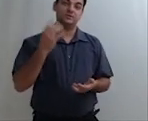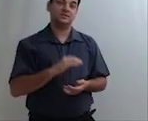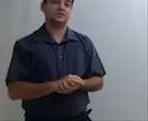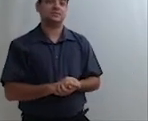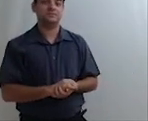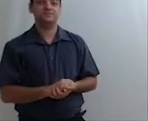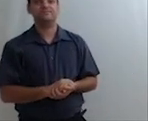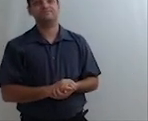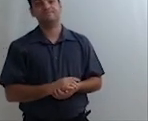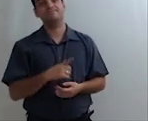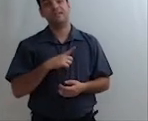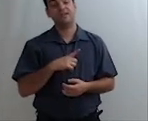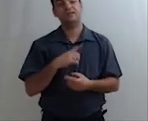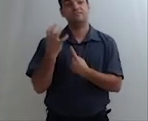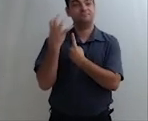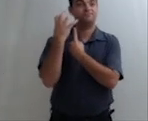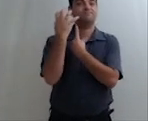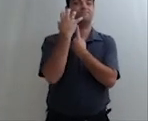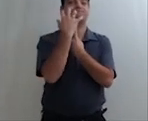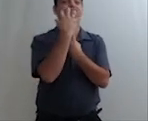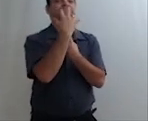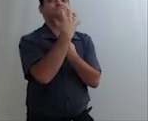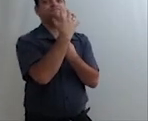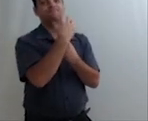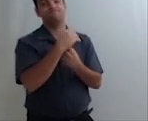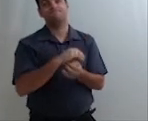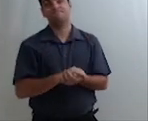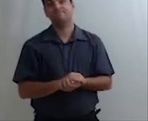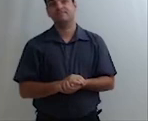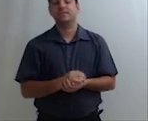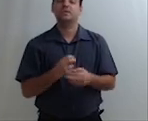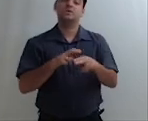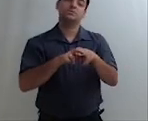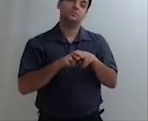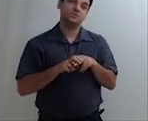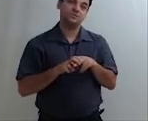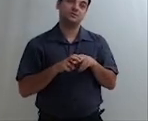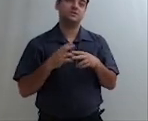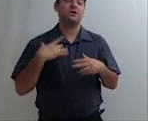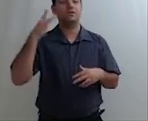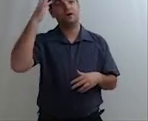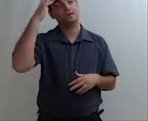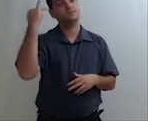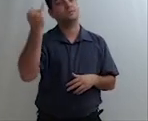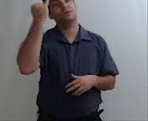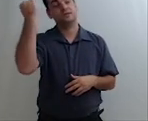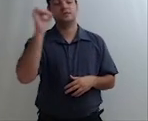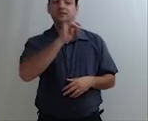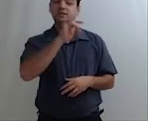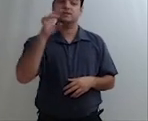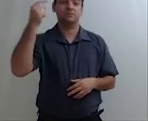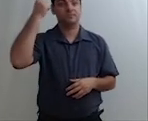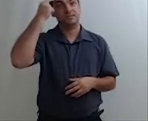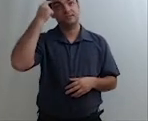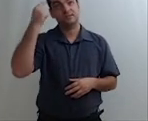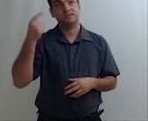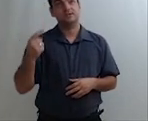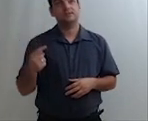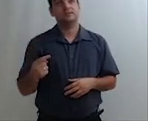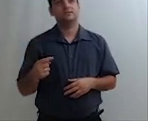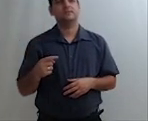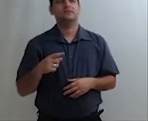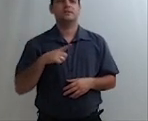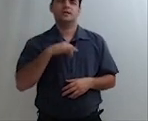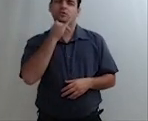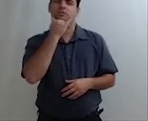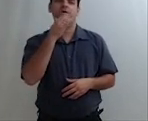descontaminação Este também eh excelências um importante aprendizado eu gostaria de dar mais dois números